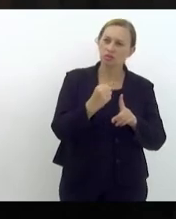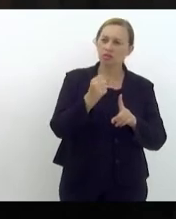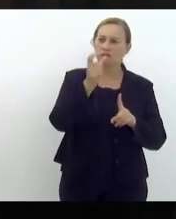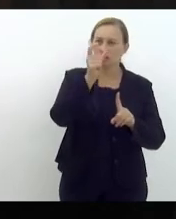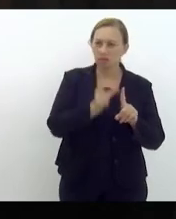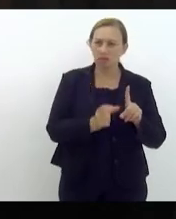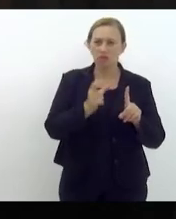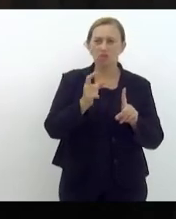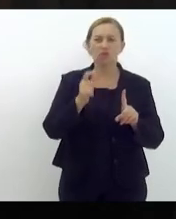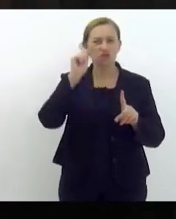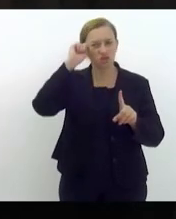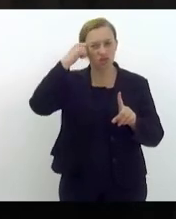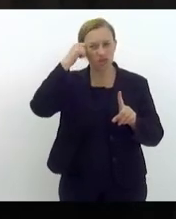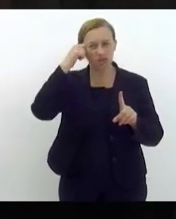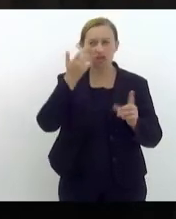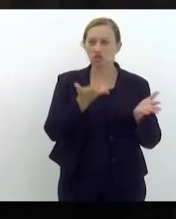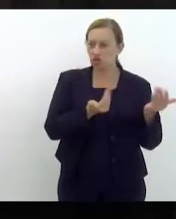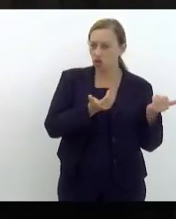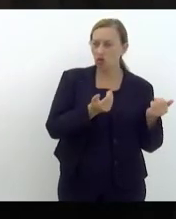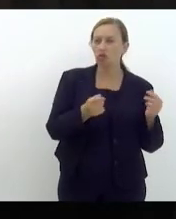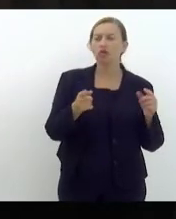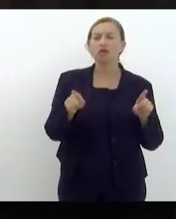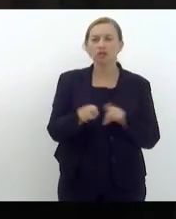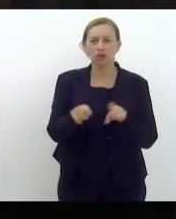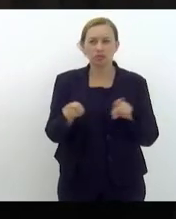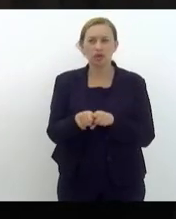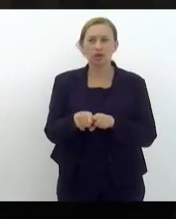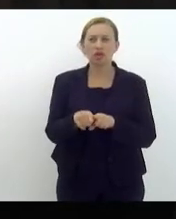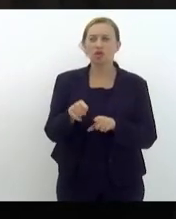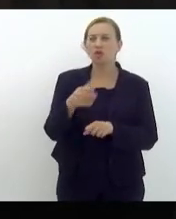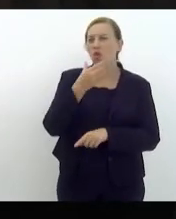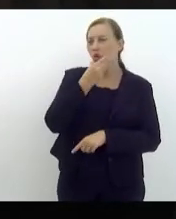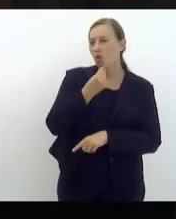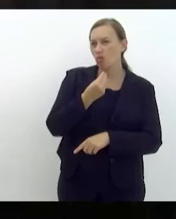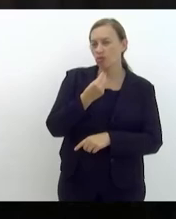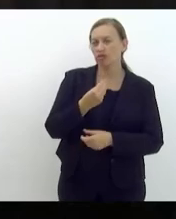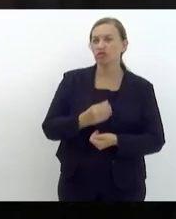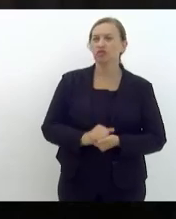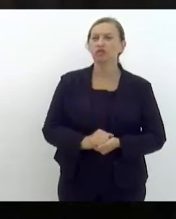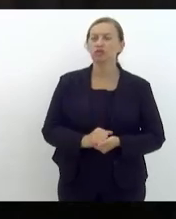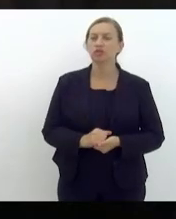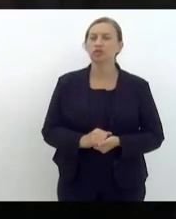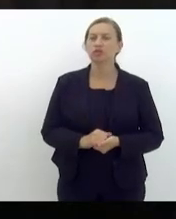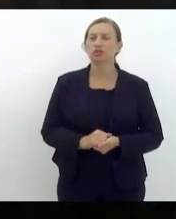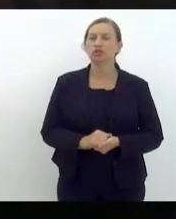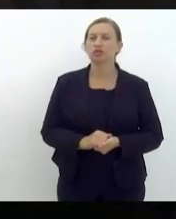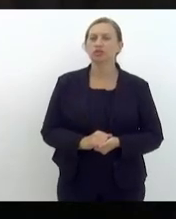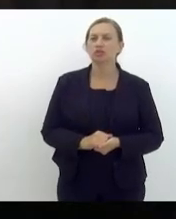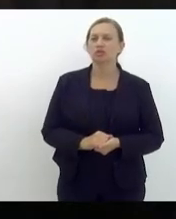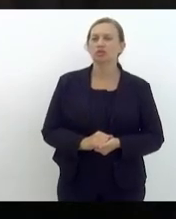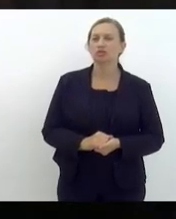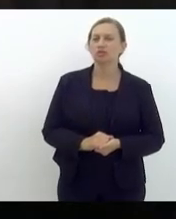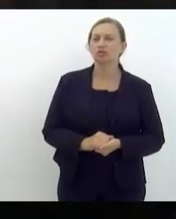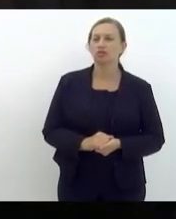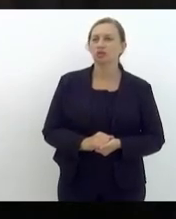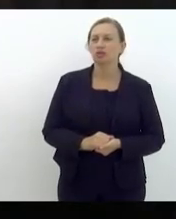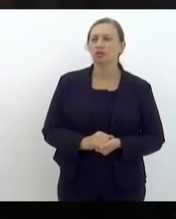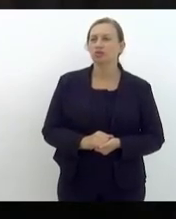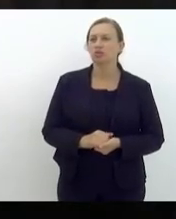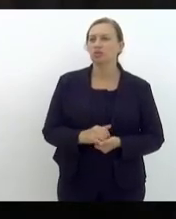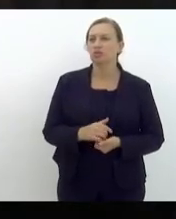as jovens mas também principalmente sobre os jovens garotos que não tem